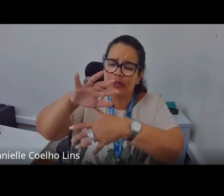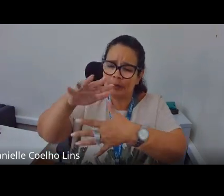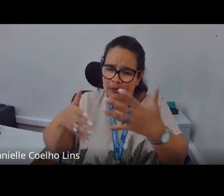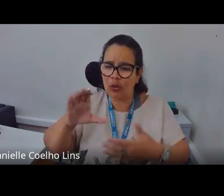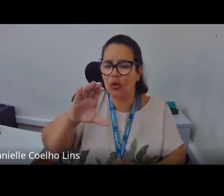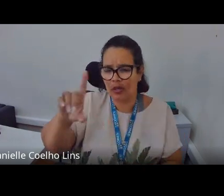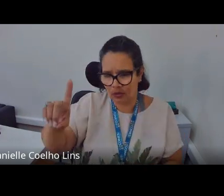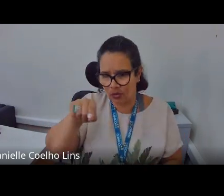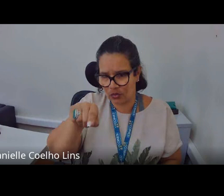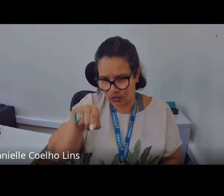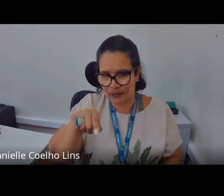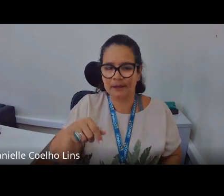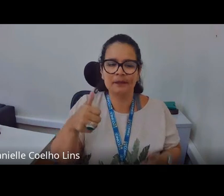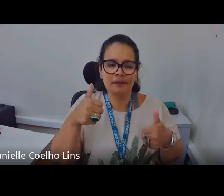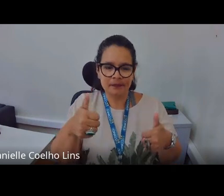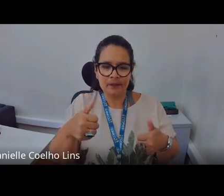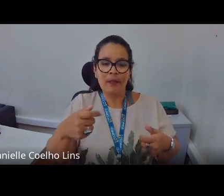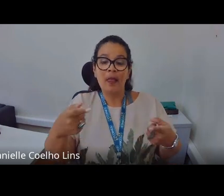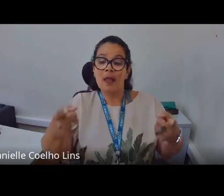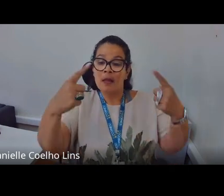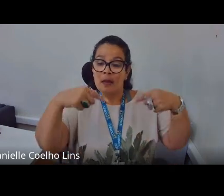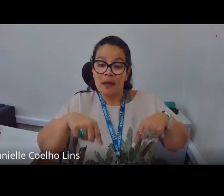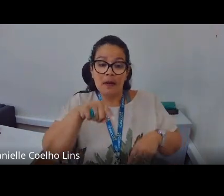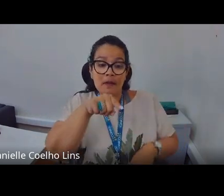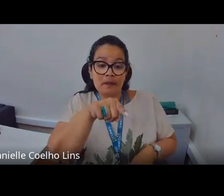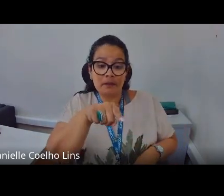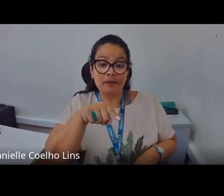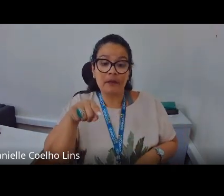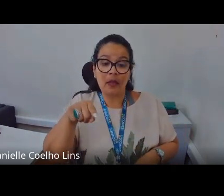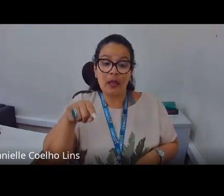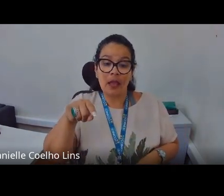da divisão e também do curso responsável pelo curso de Libras.